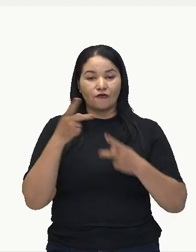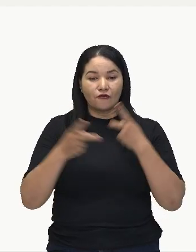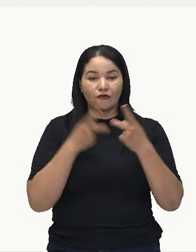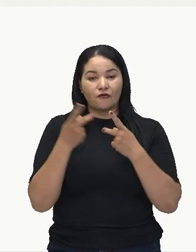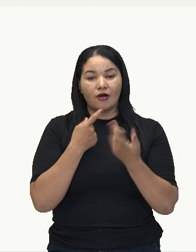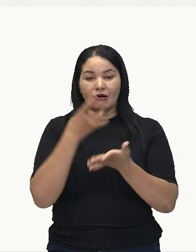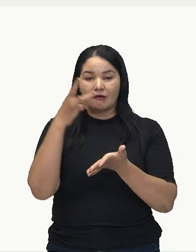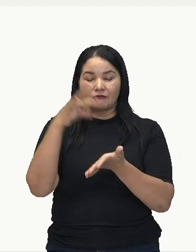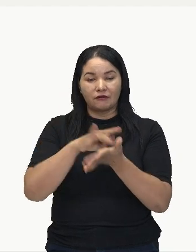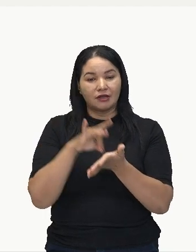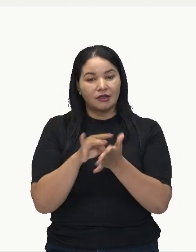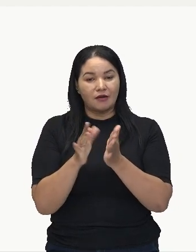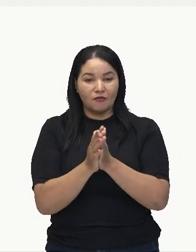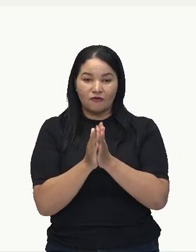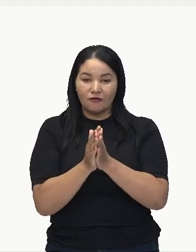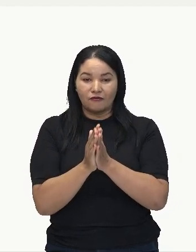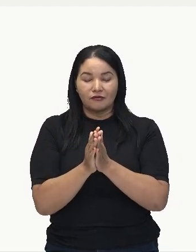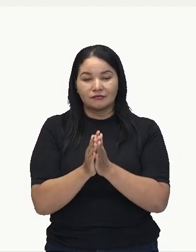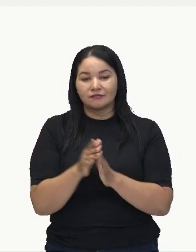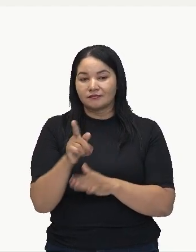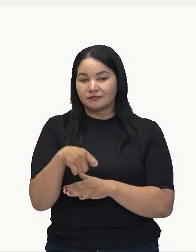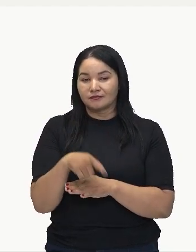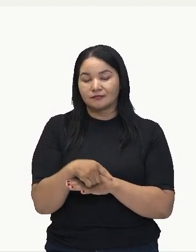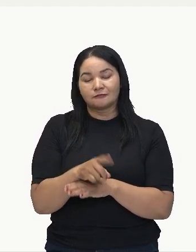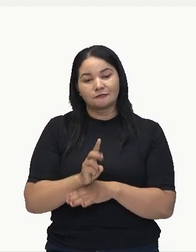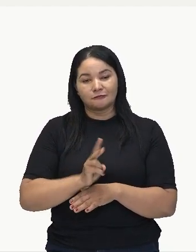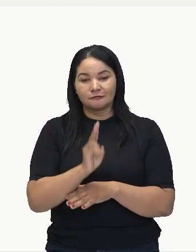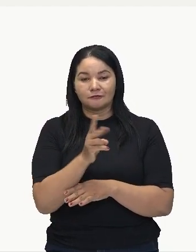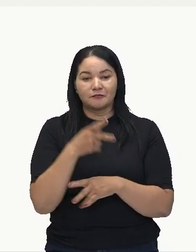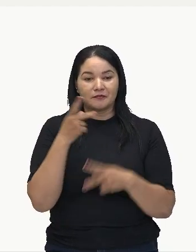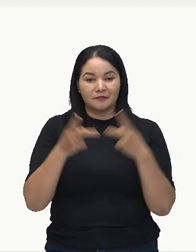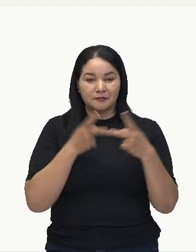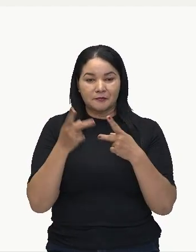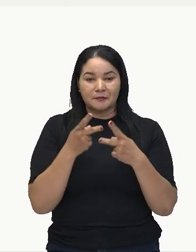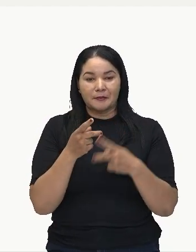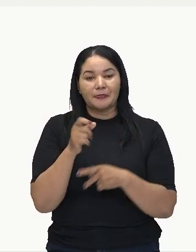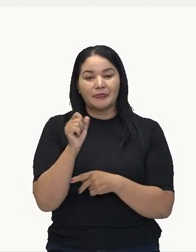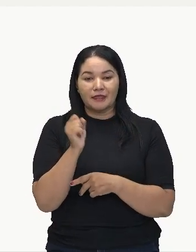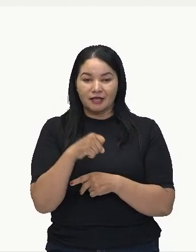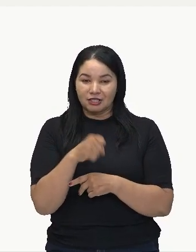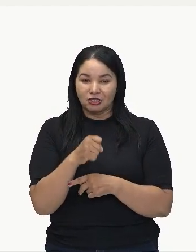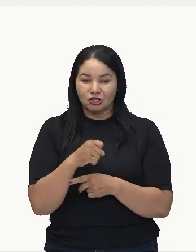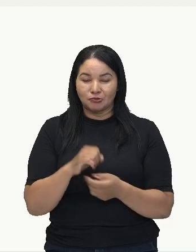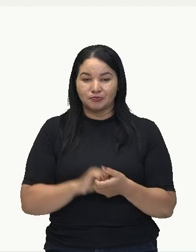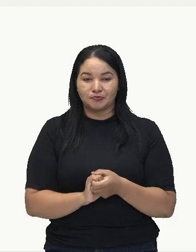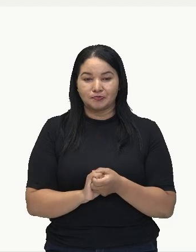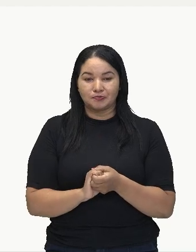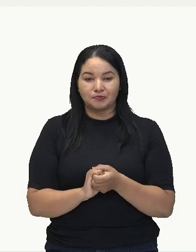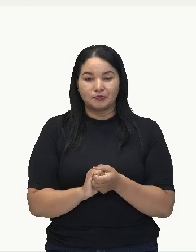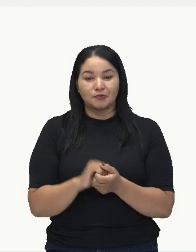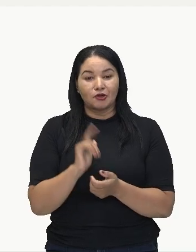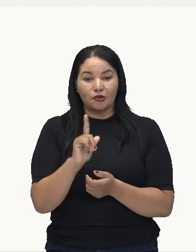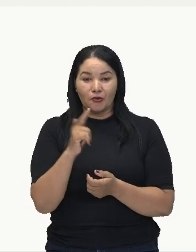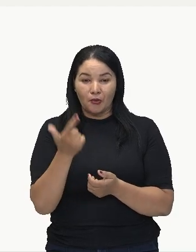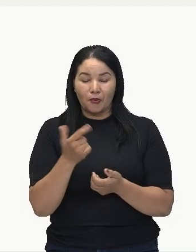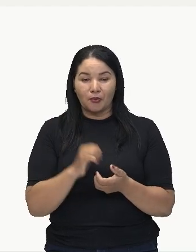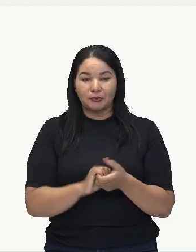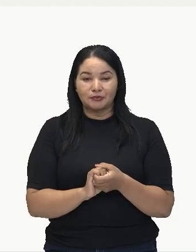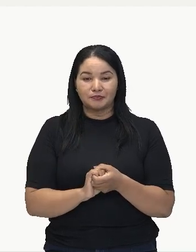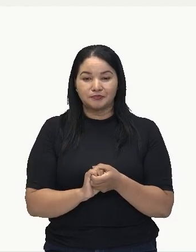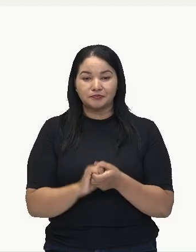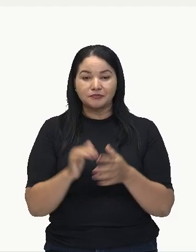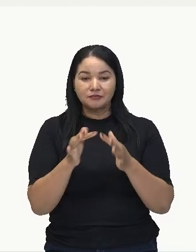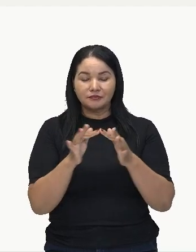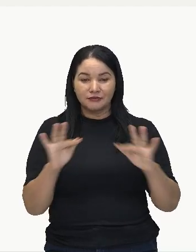siempre te hablaré. Siempre te hablaré. Camarero, um vaso de sumo de guayaba para